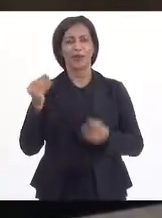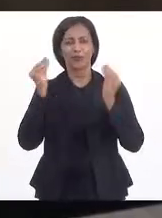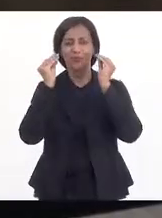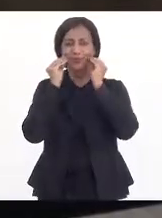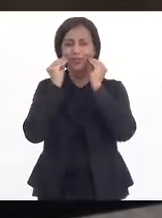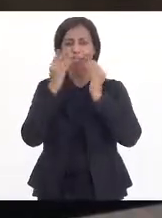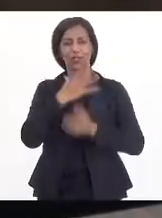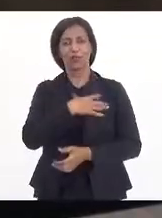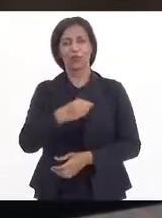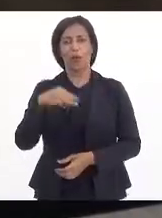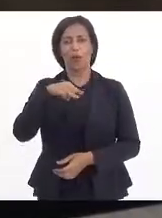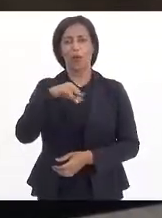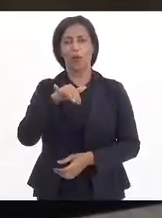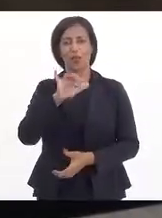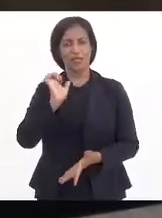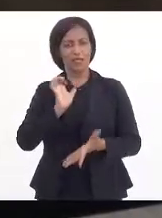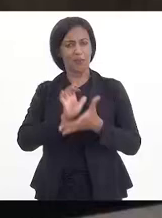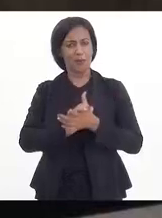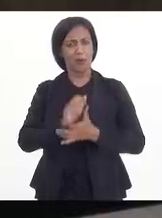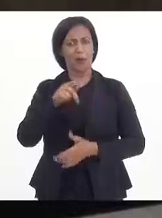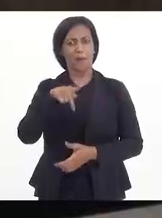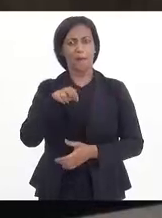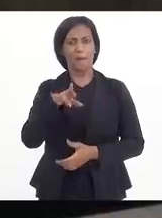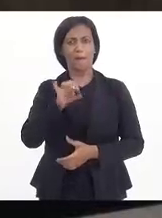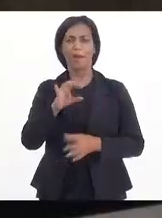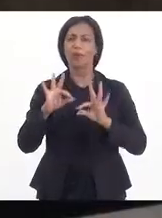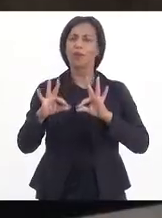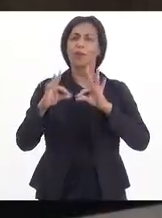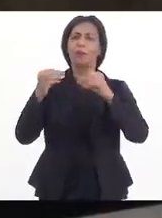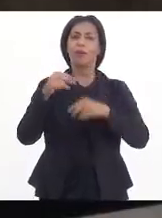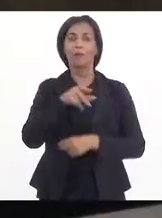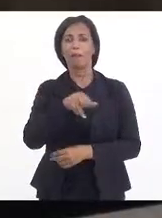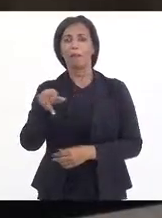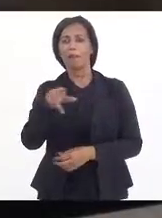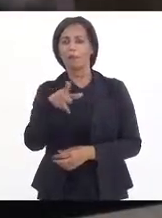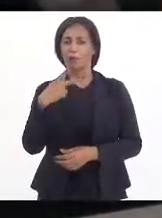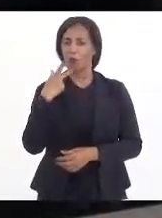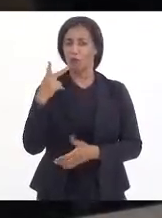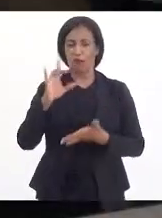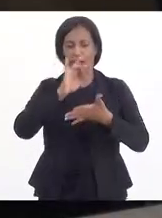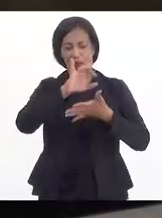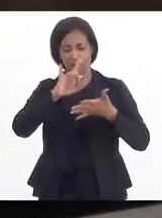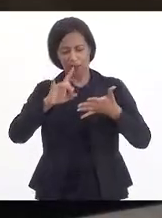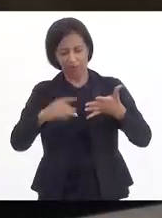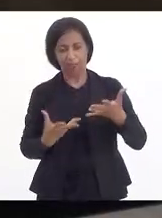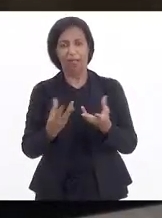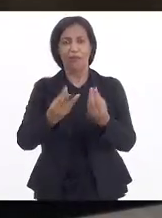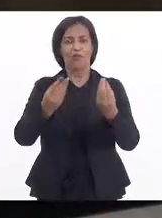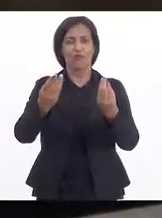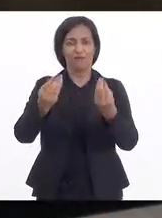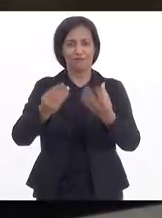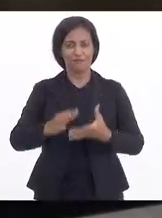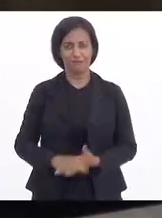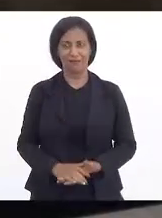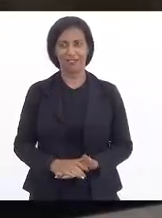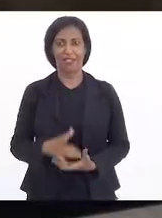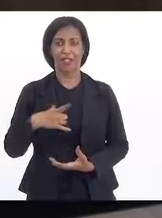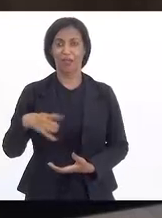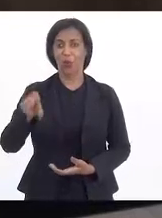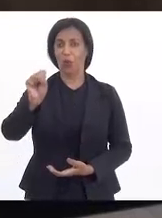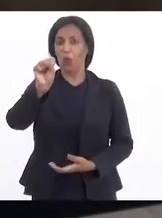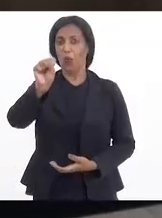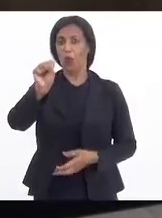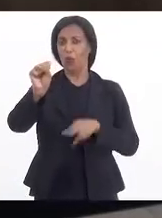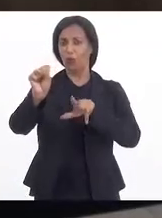um beijo para o meu filho Moisés no meu marido Pedro e para todos os meus irmãos que eu não vou citar todos aqui porque é muita gente eu tenho